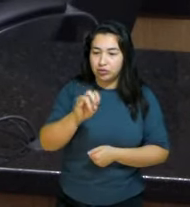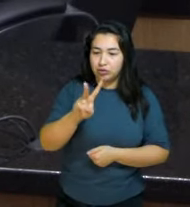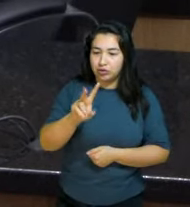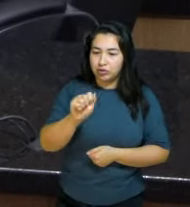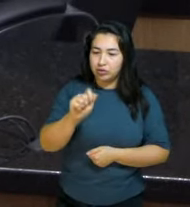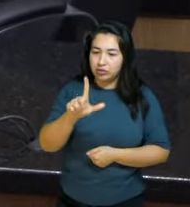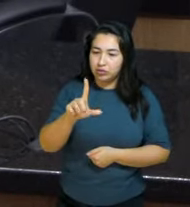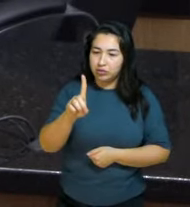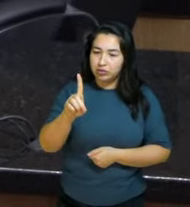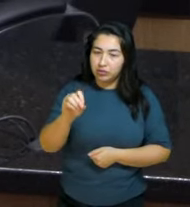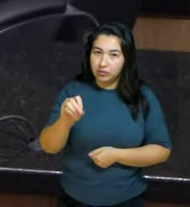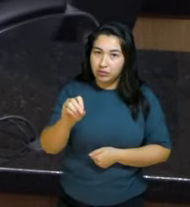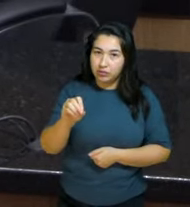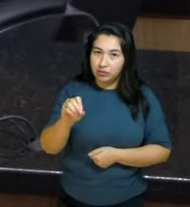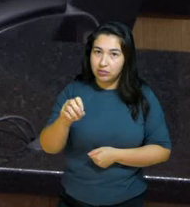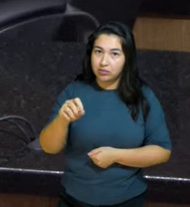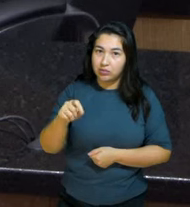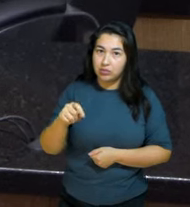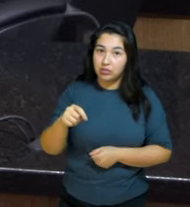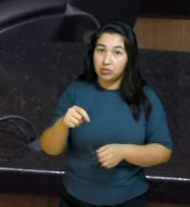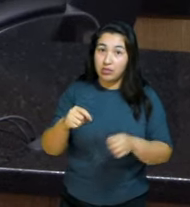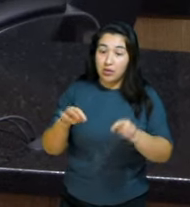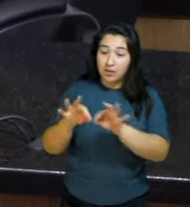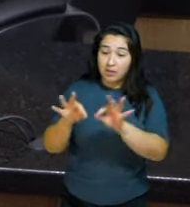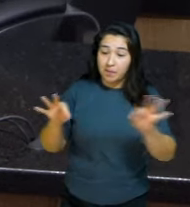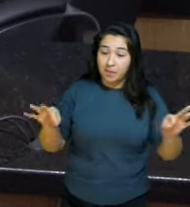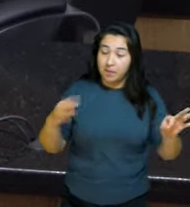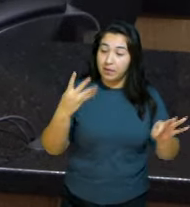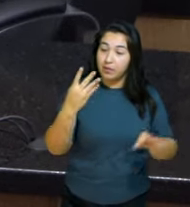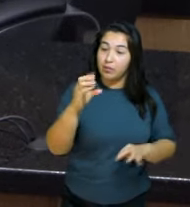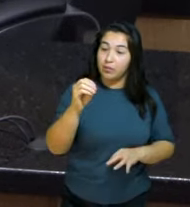fizemos 400 quilômetros, Fernando, para estar aqui